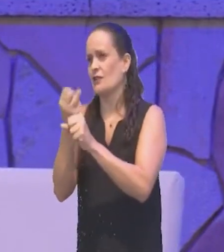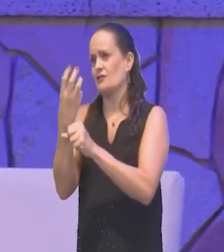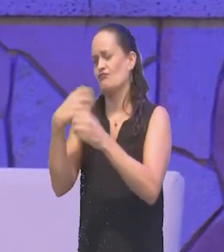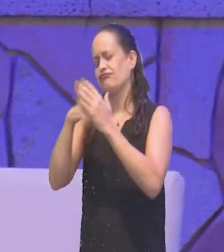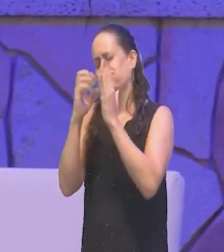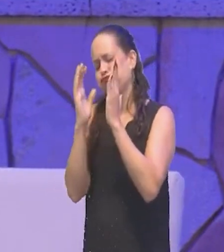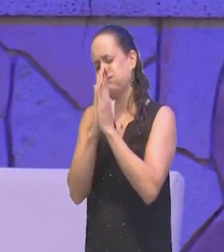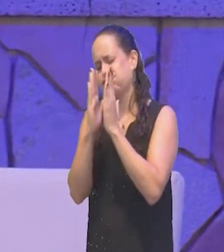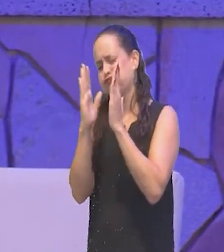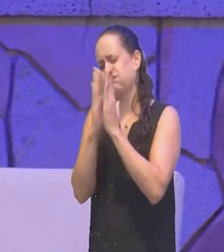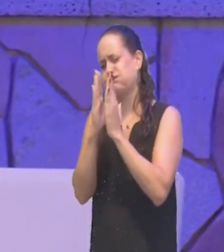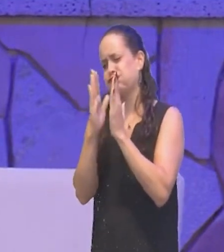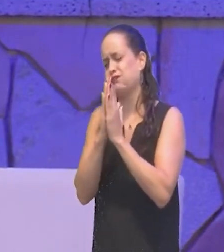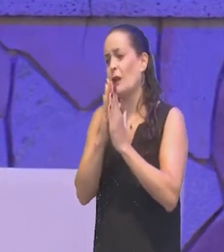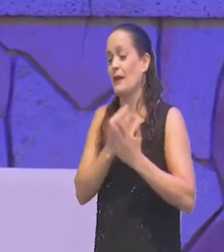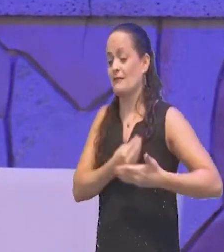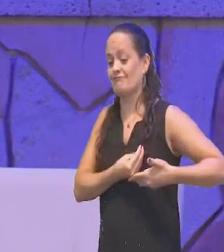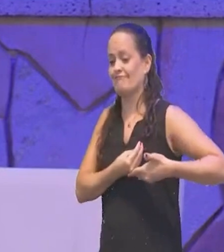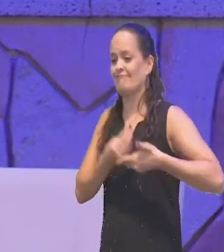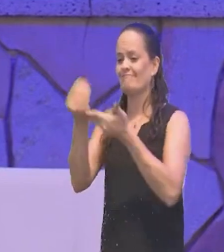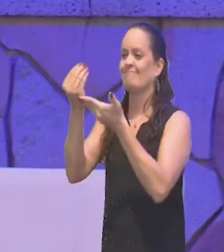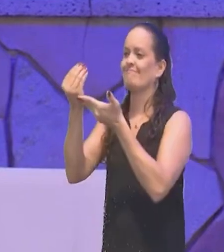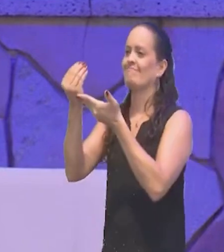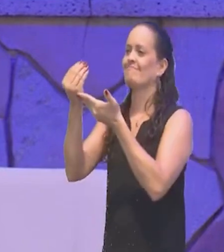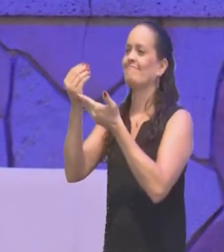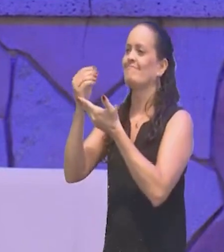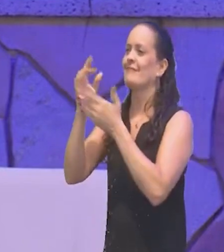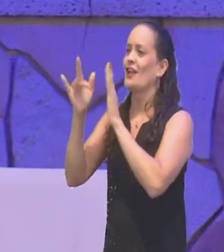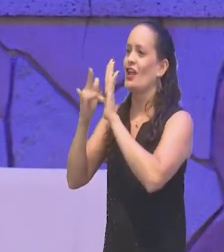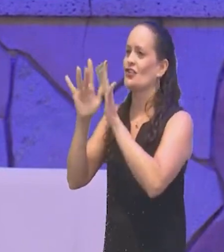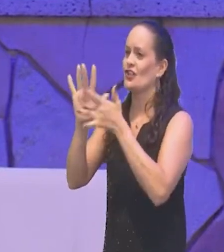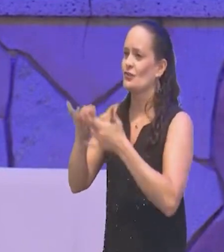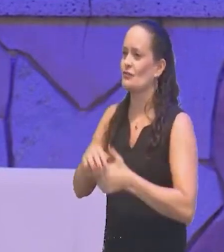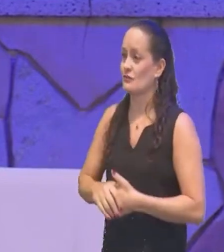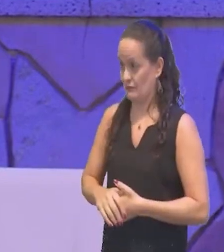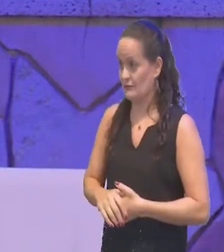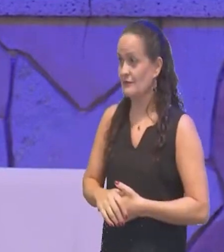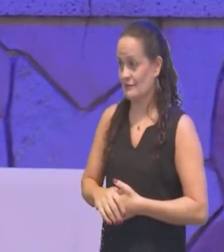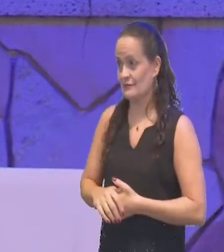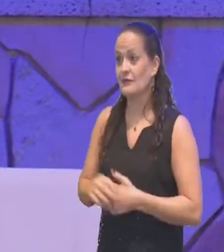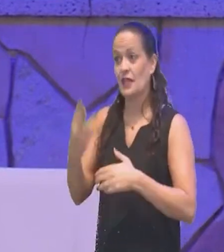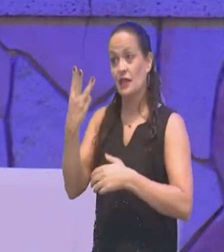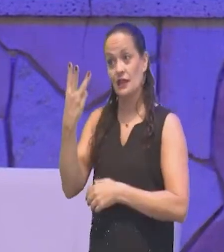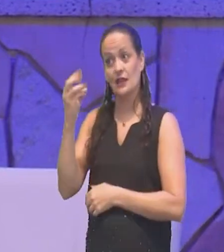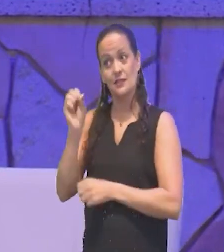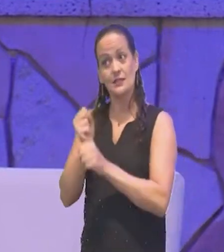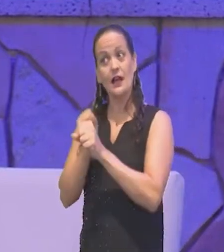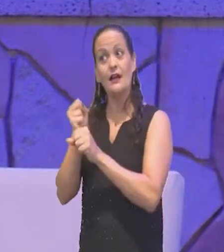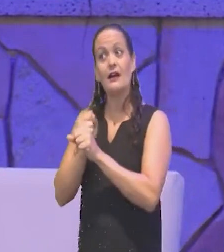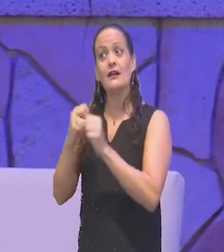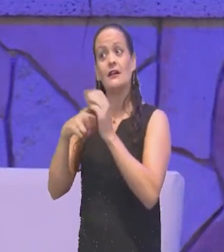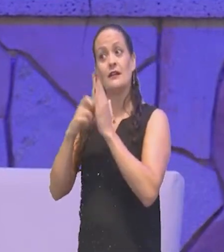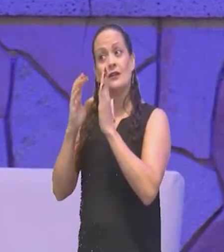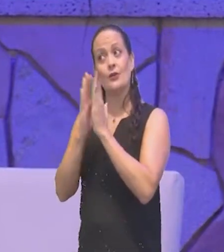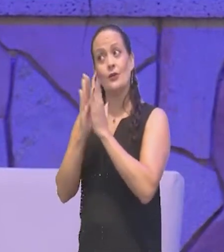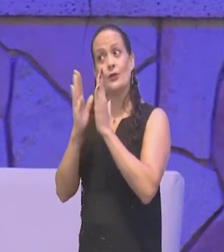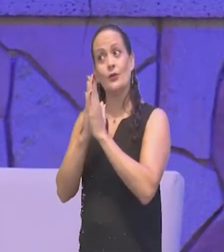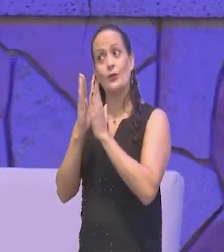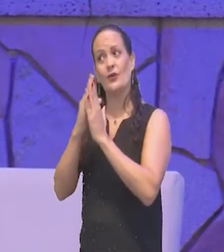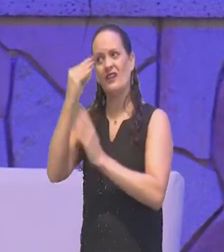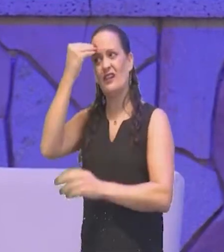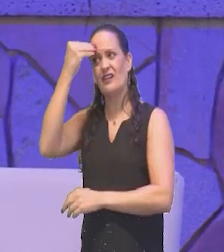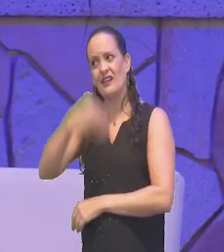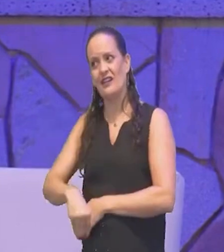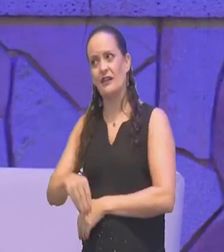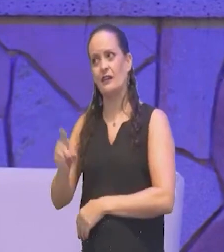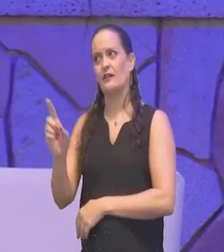por ele para que ele entregasse sua vida a Jesus. Pega esta ilustração, querido, essa experiência. Não desista de